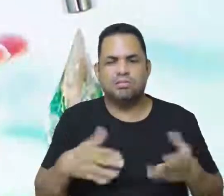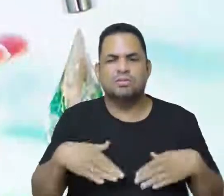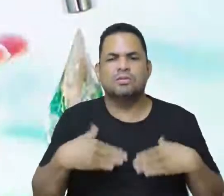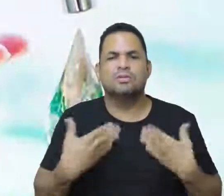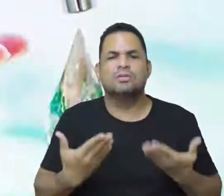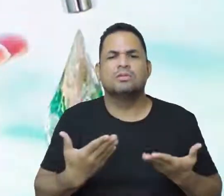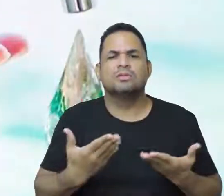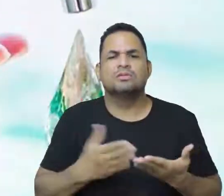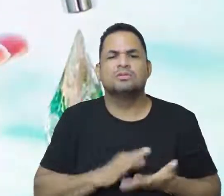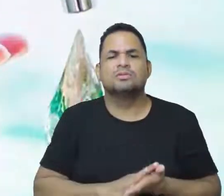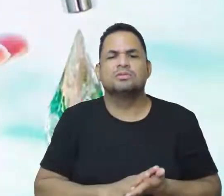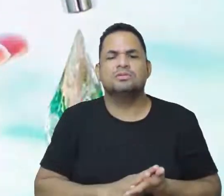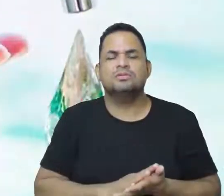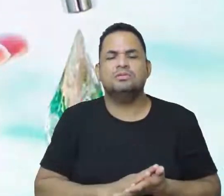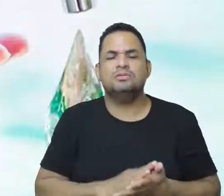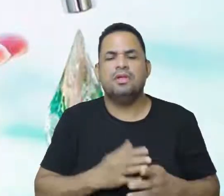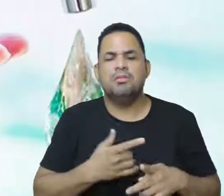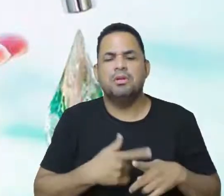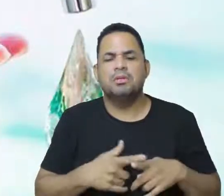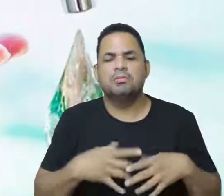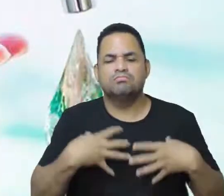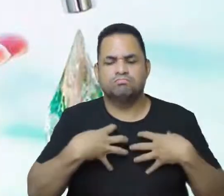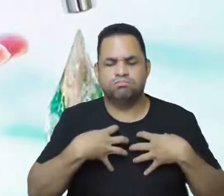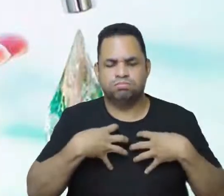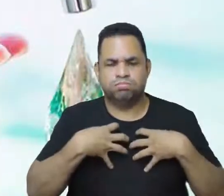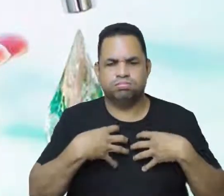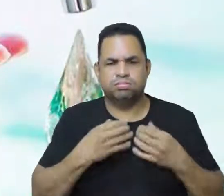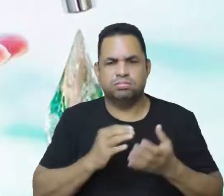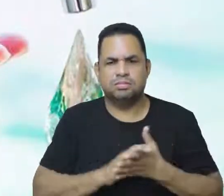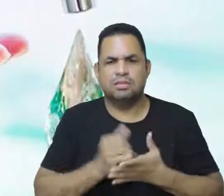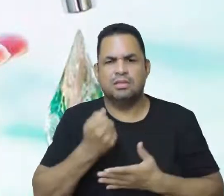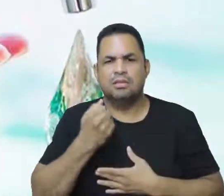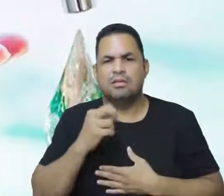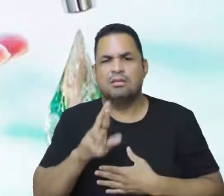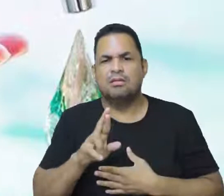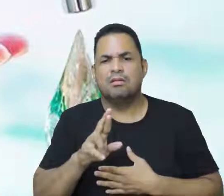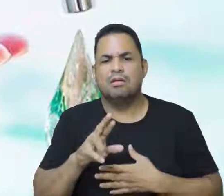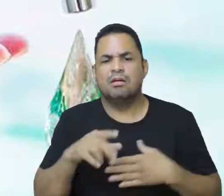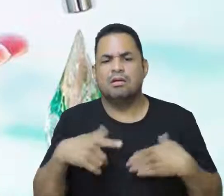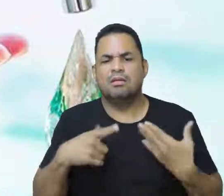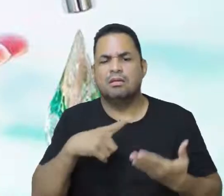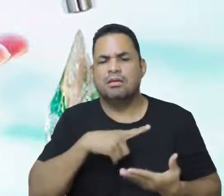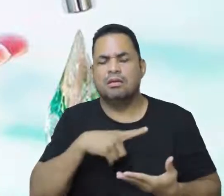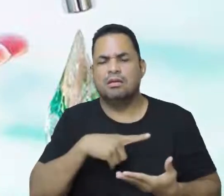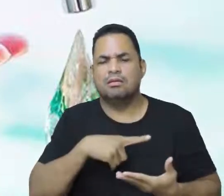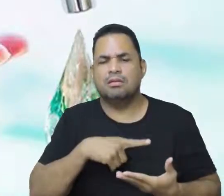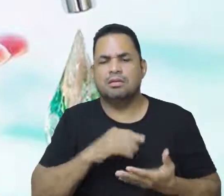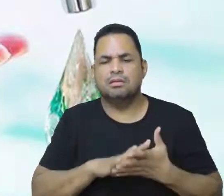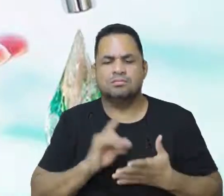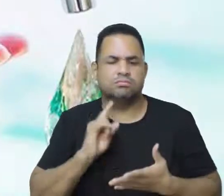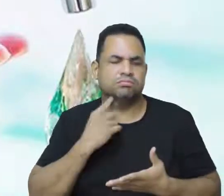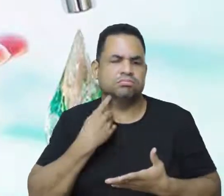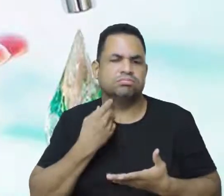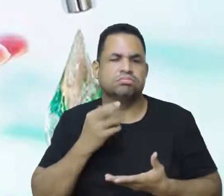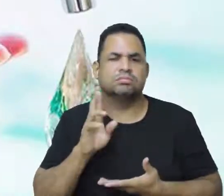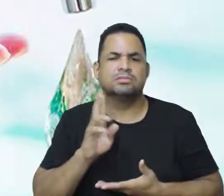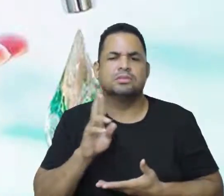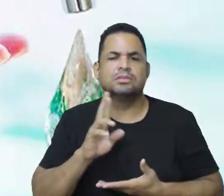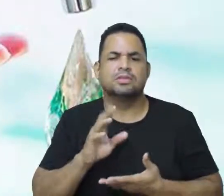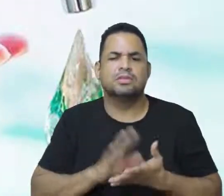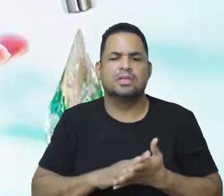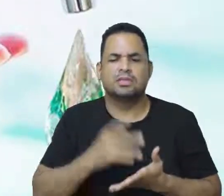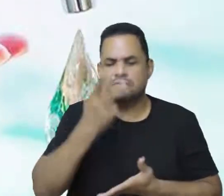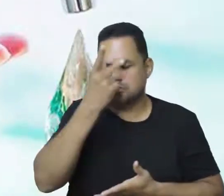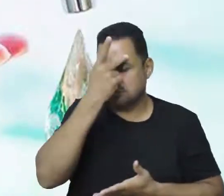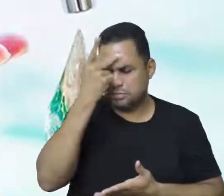alérgica? Está relacionado a quê? A esses poluentes. E quem são as pessoas que estão